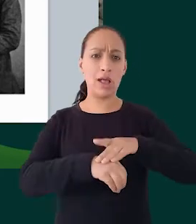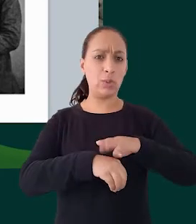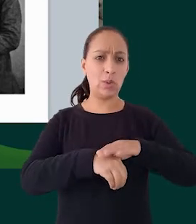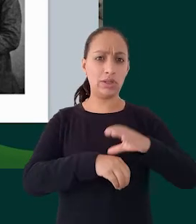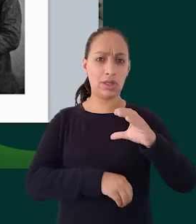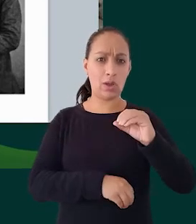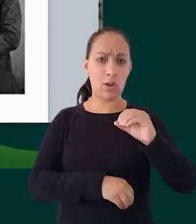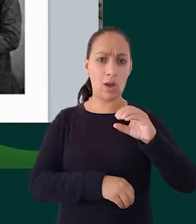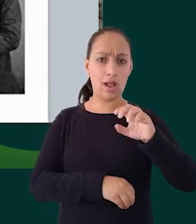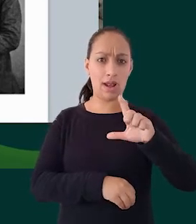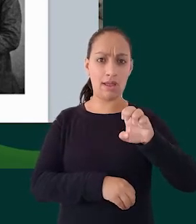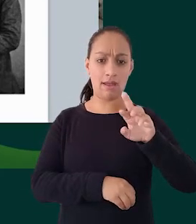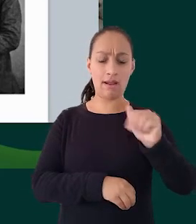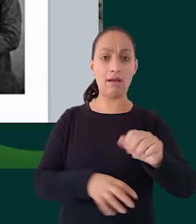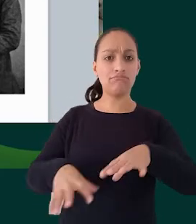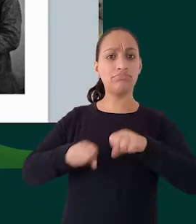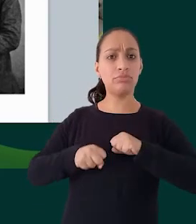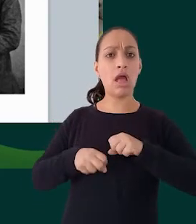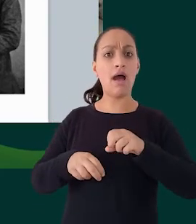Ele começou a